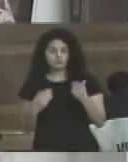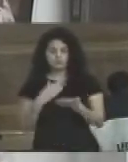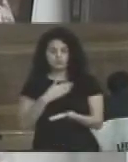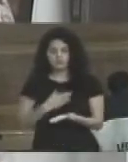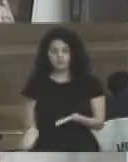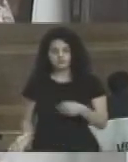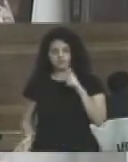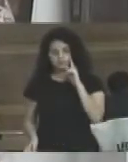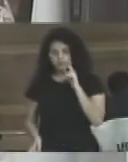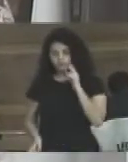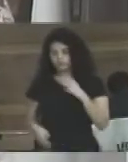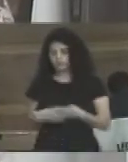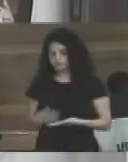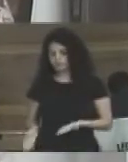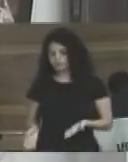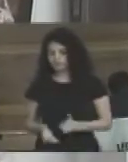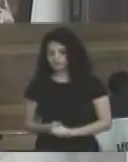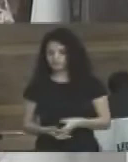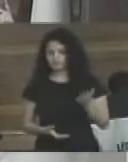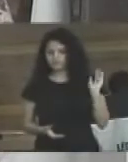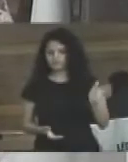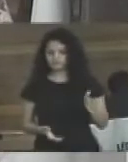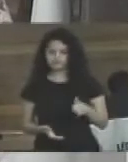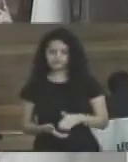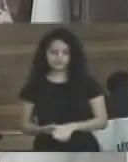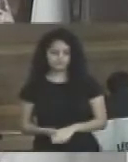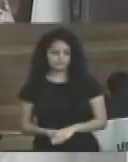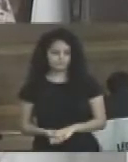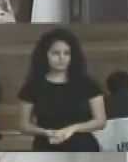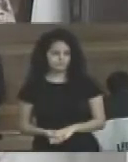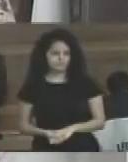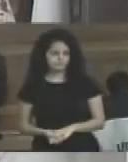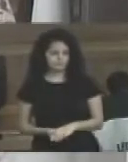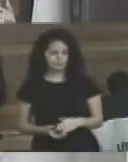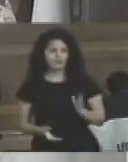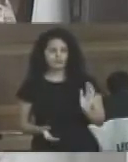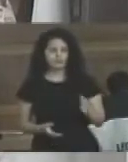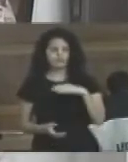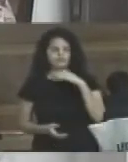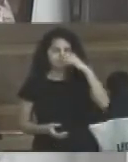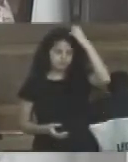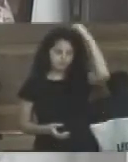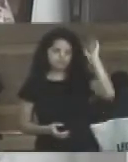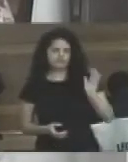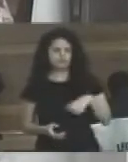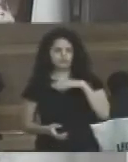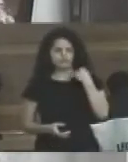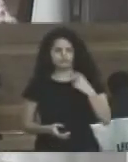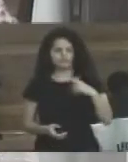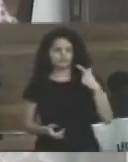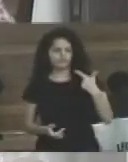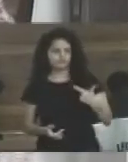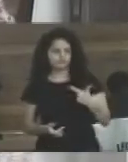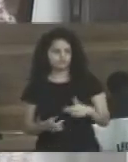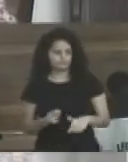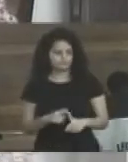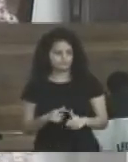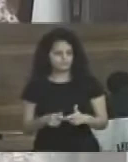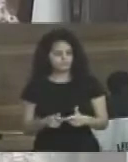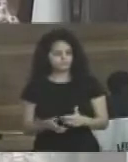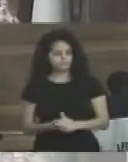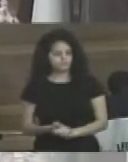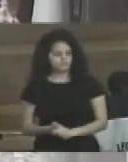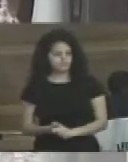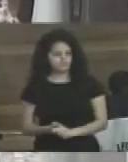perdeu. A gente já passou por isso outras vezes, Angra já morreu duas vezes, e está na hora da gente não permitir que Angra morra, que